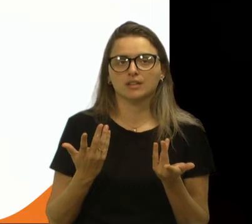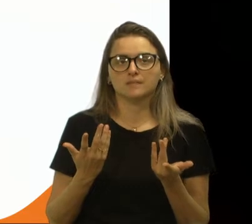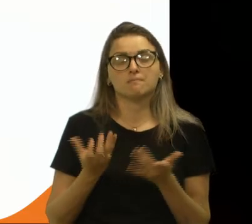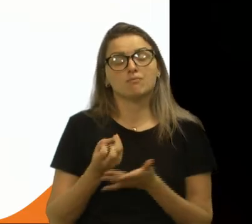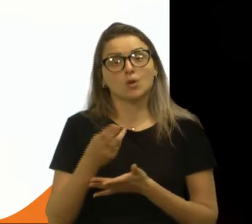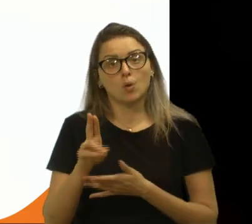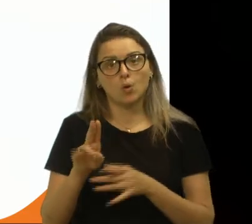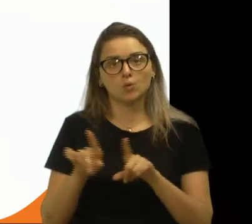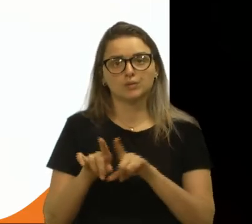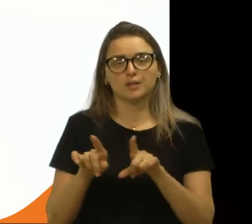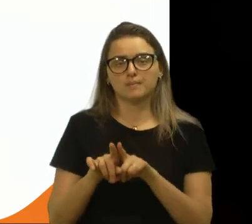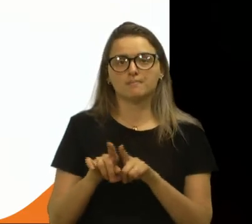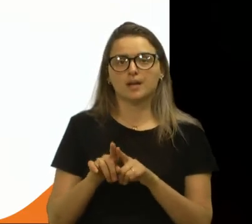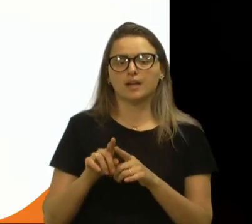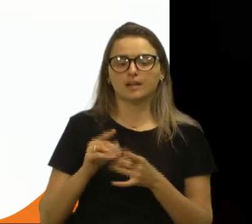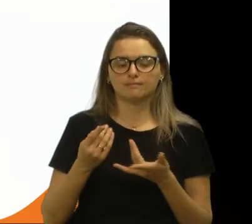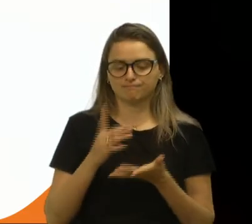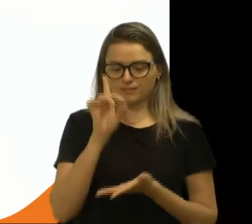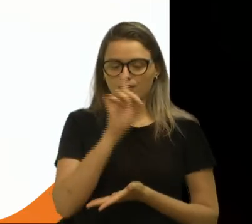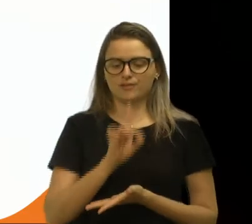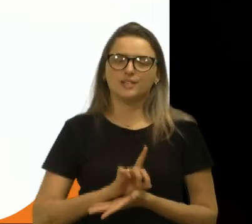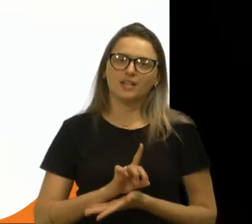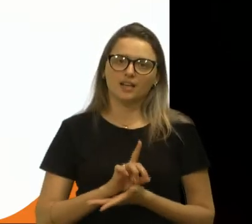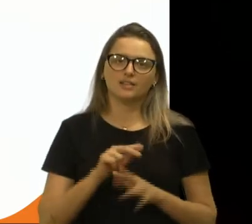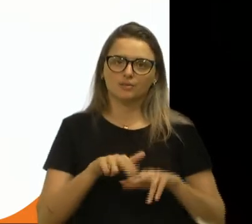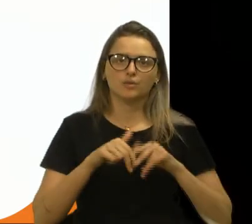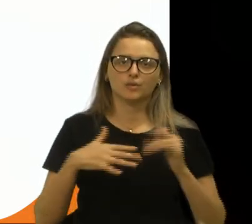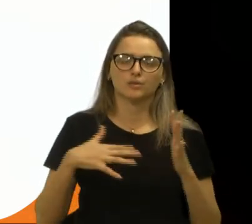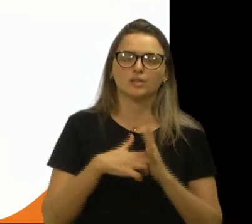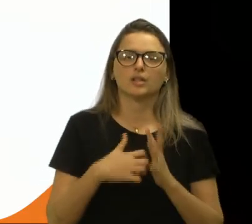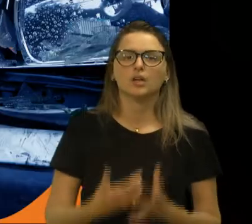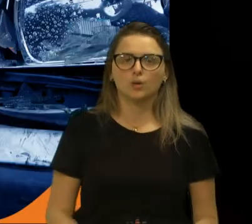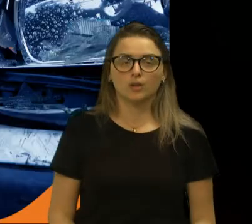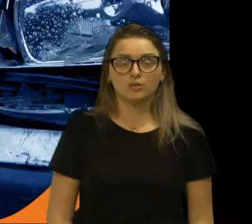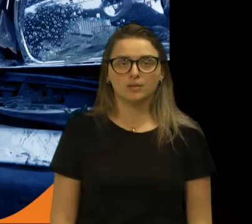ficando com deficiências adquiridas para o resto da vida.